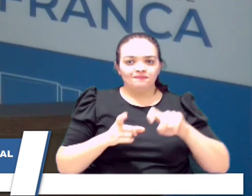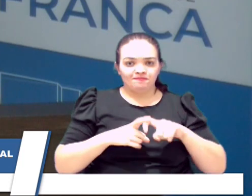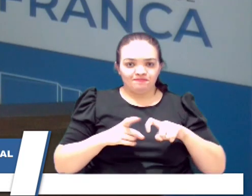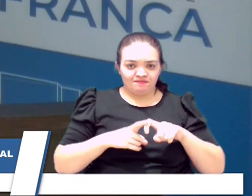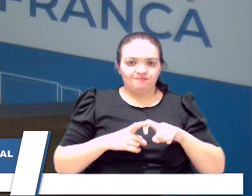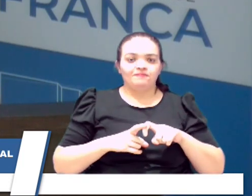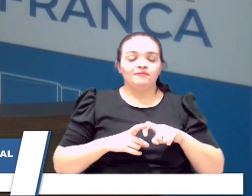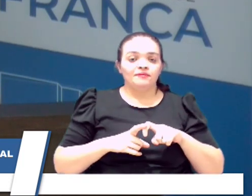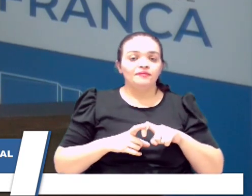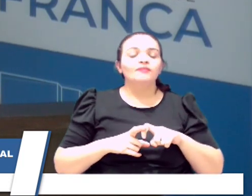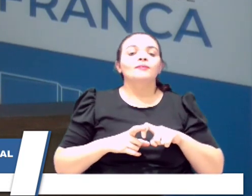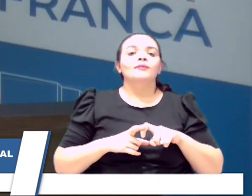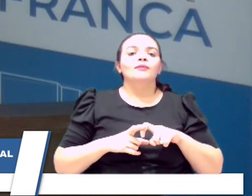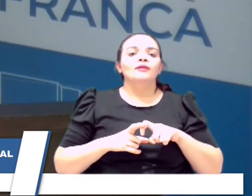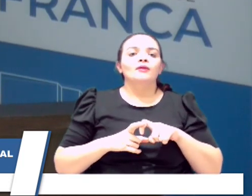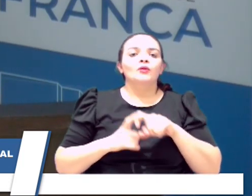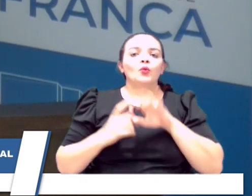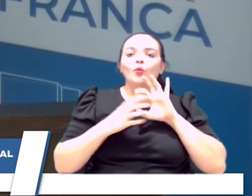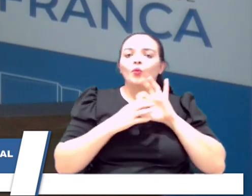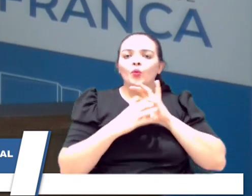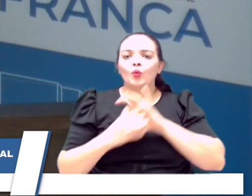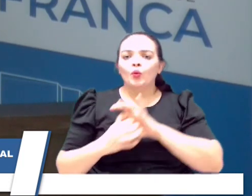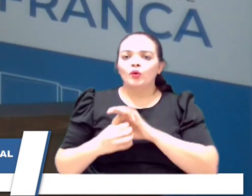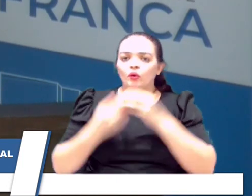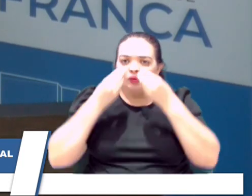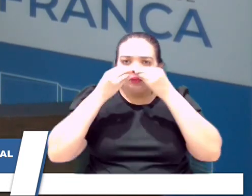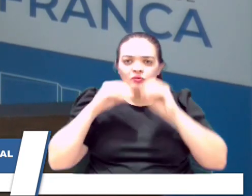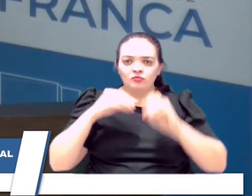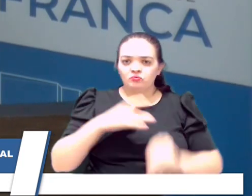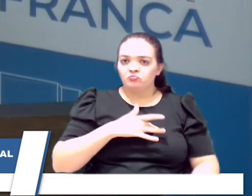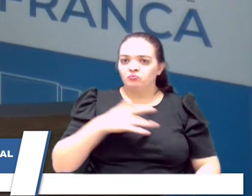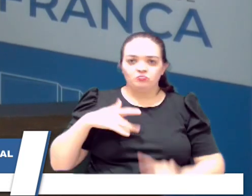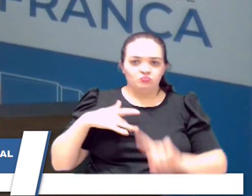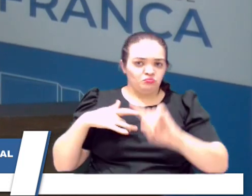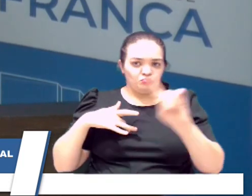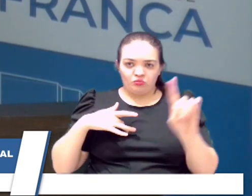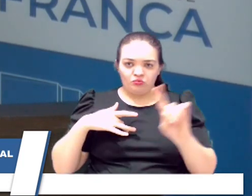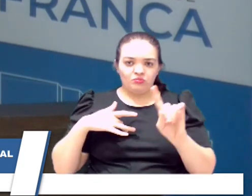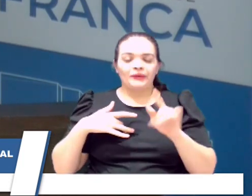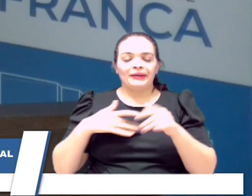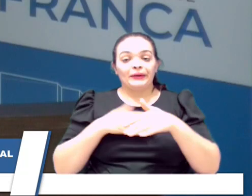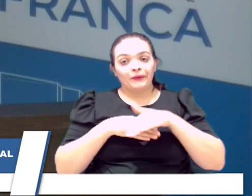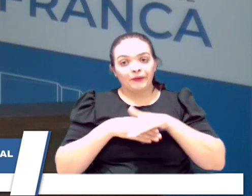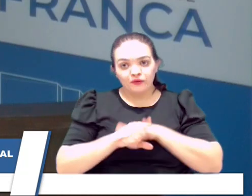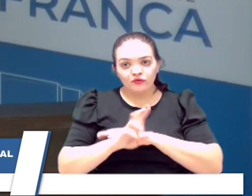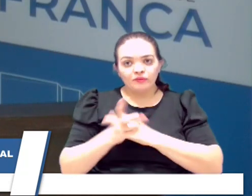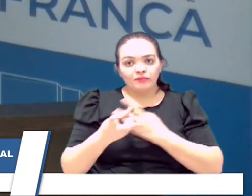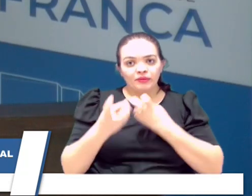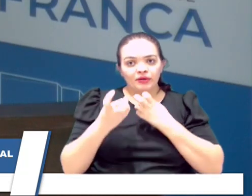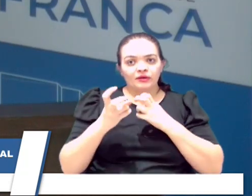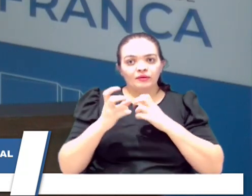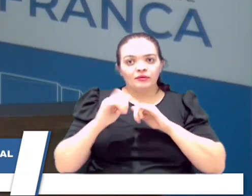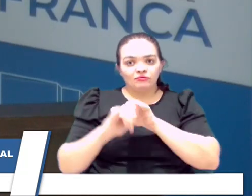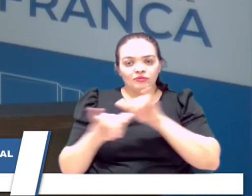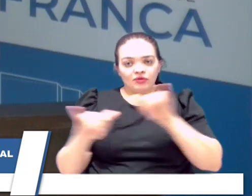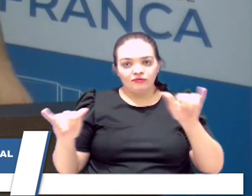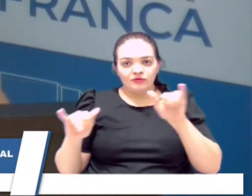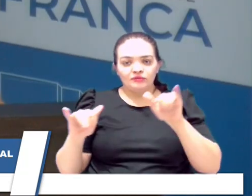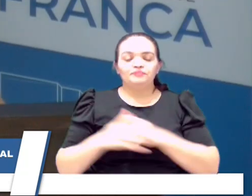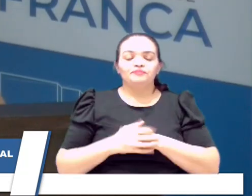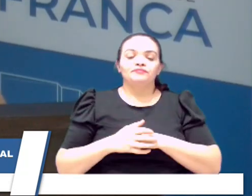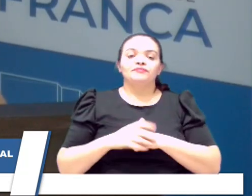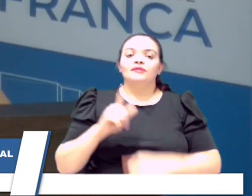trazer o contexto de dano à saúde, que é o que a gente está acostumado a ver. O Guilherme Cortes é